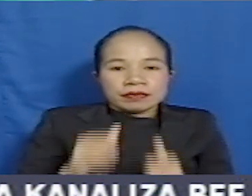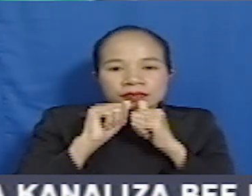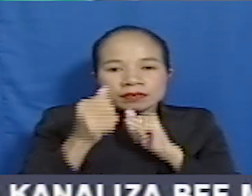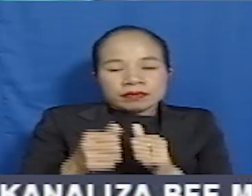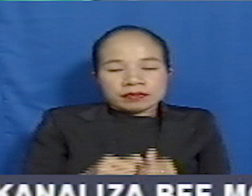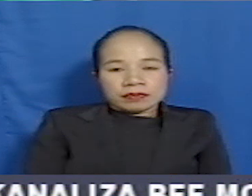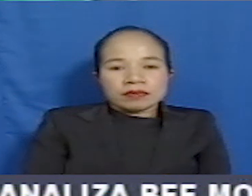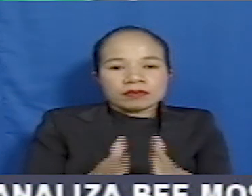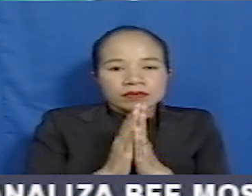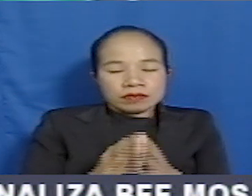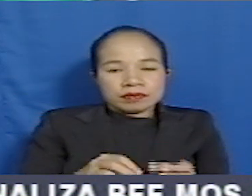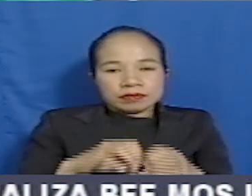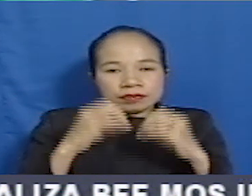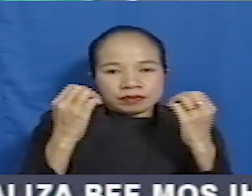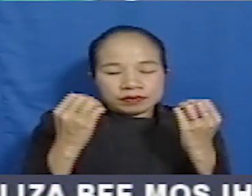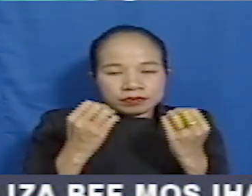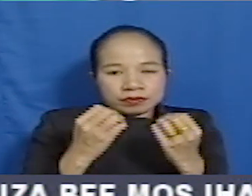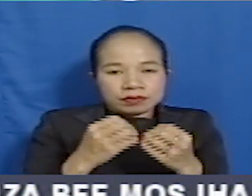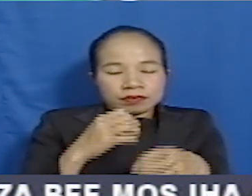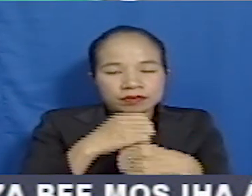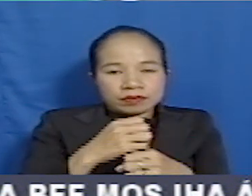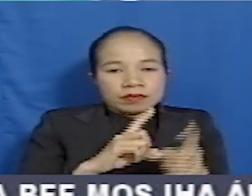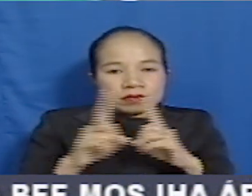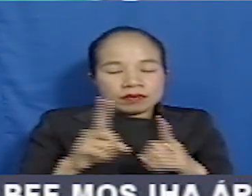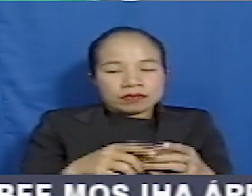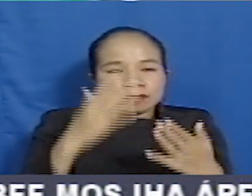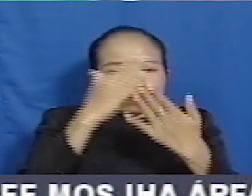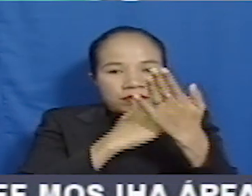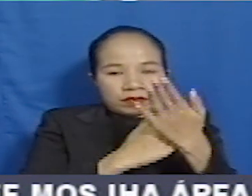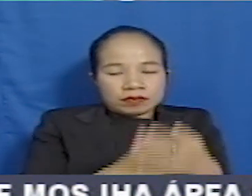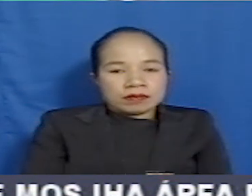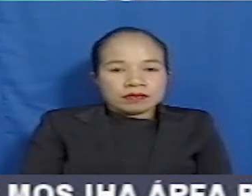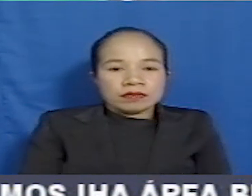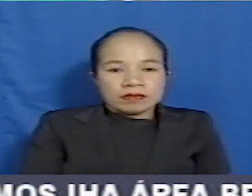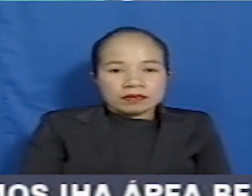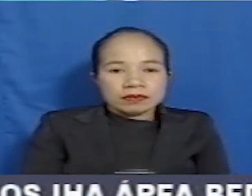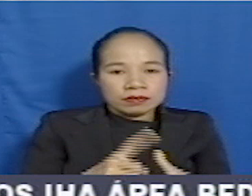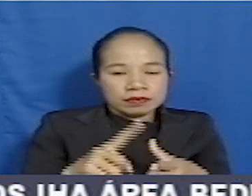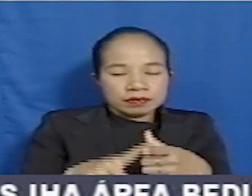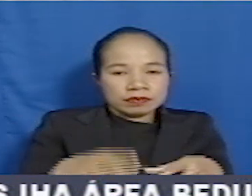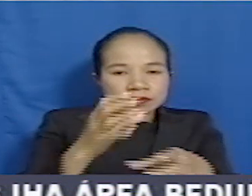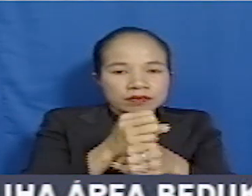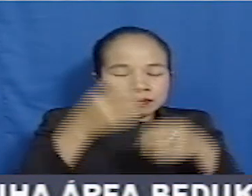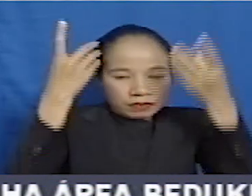Foco Pers, Husuba órgão soberania. Halo consultas sua estrutura e hierarquia sira. Molo foti